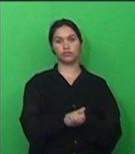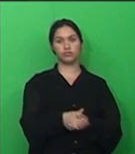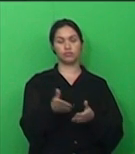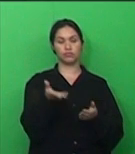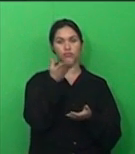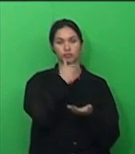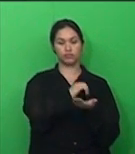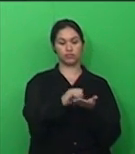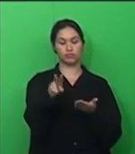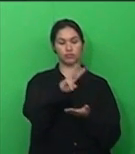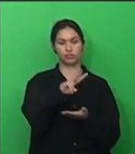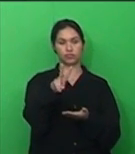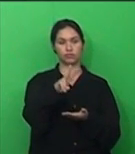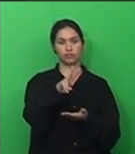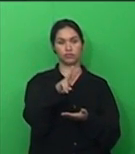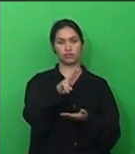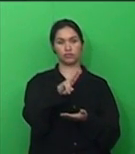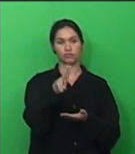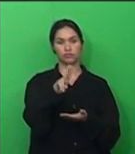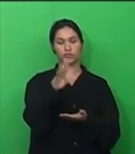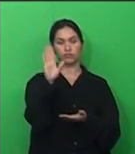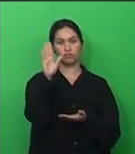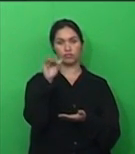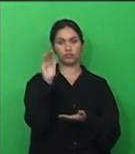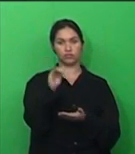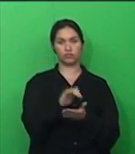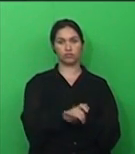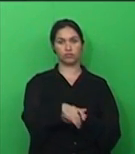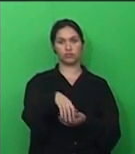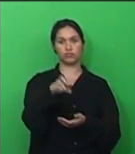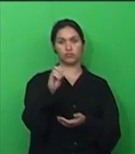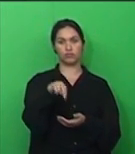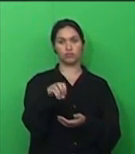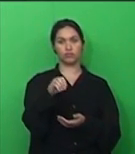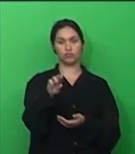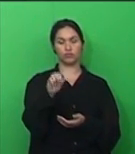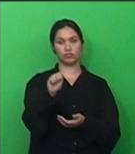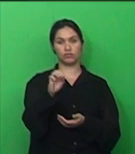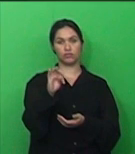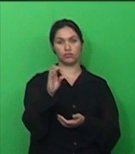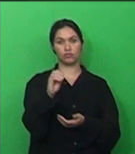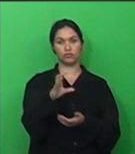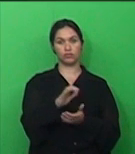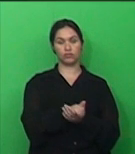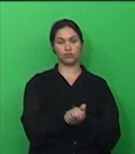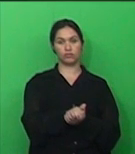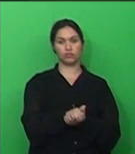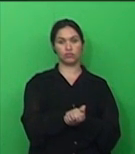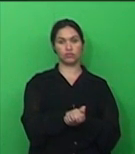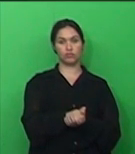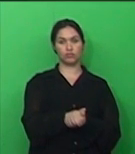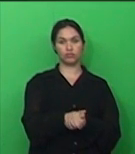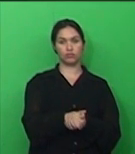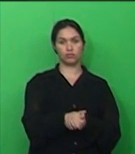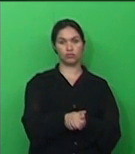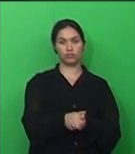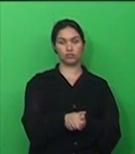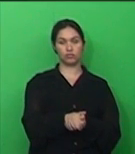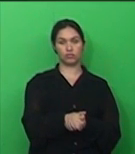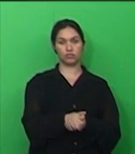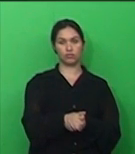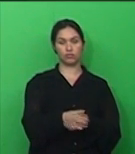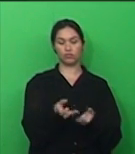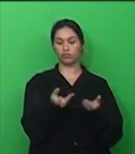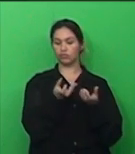que faça a chamada. Vereador Ademir Honorato, pela saúde preventiva, sou contrário a esse veto do prefeito Clécio